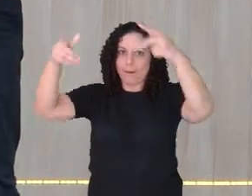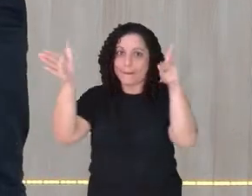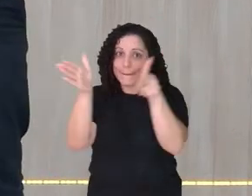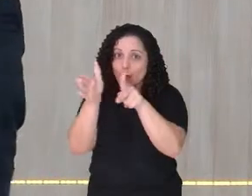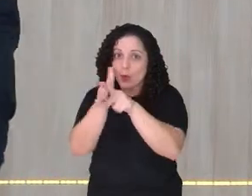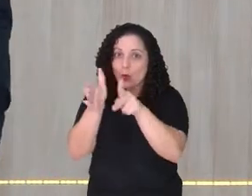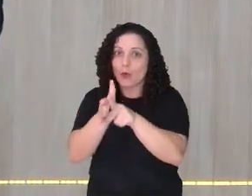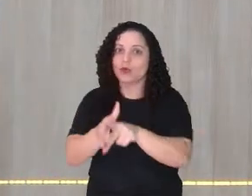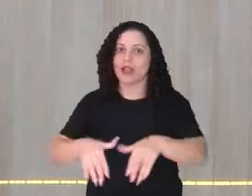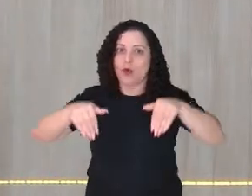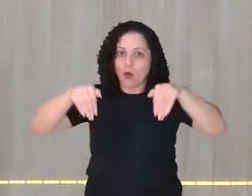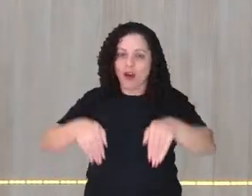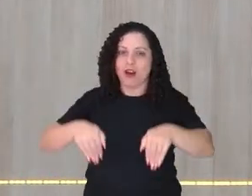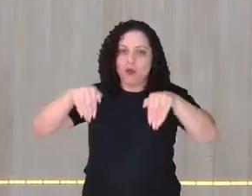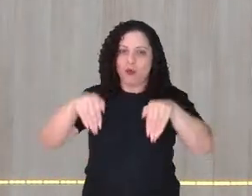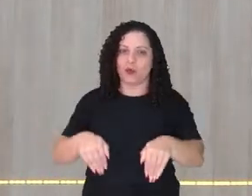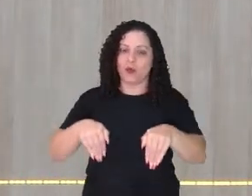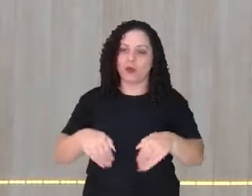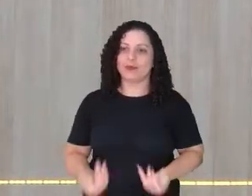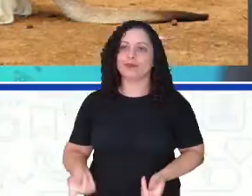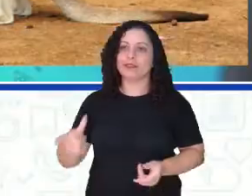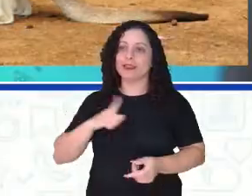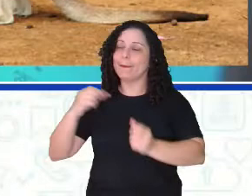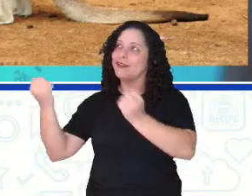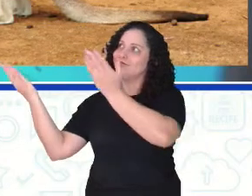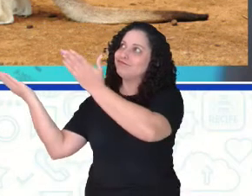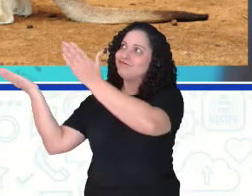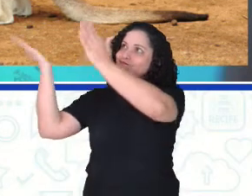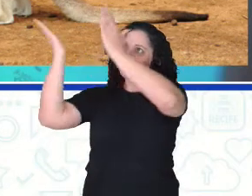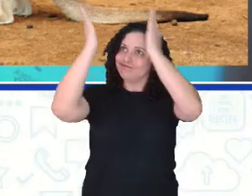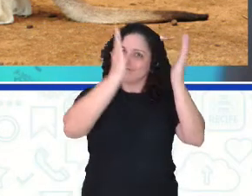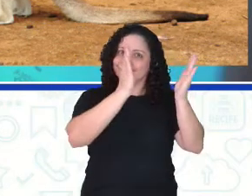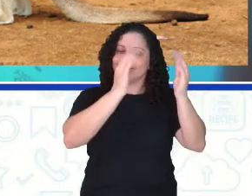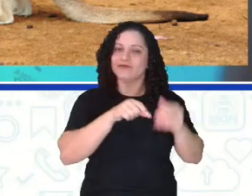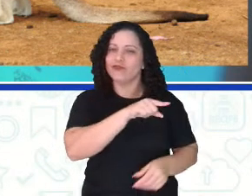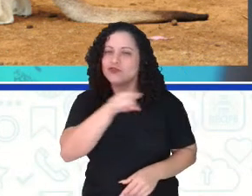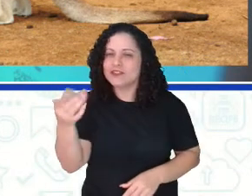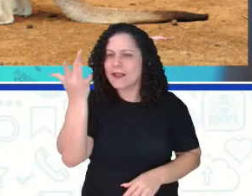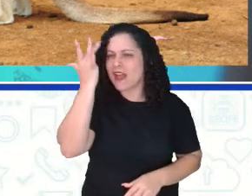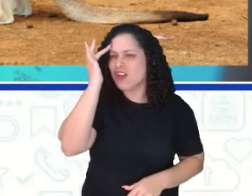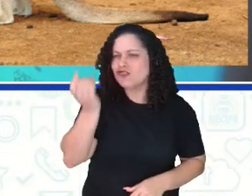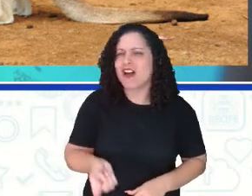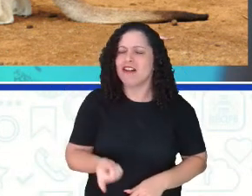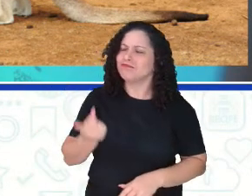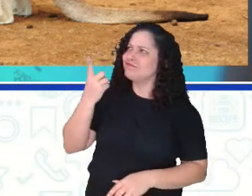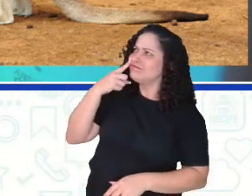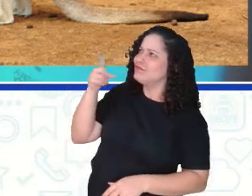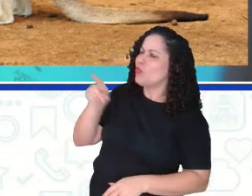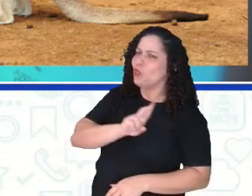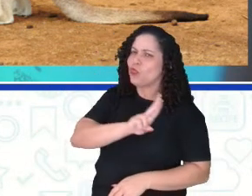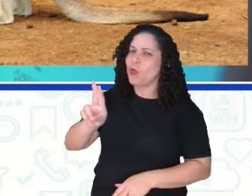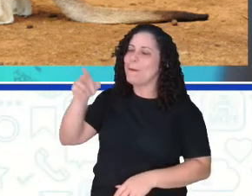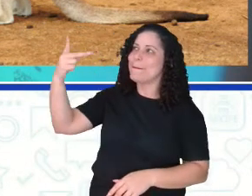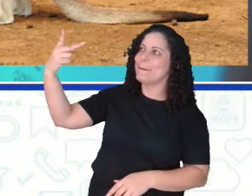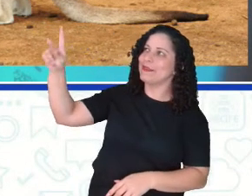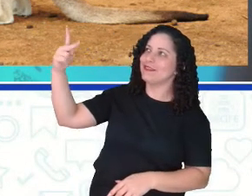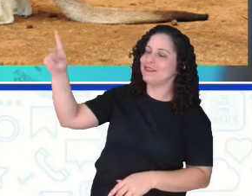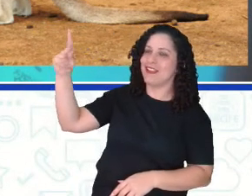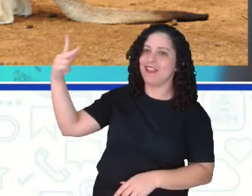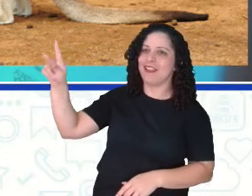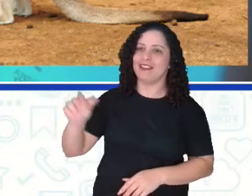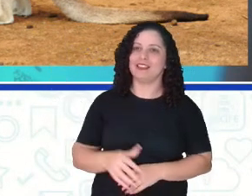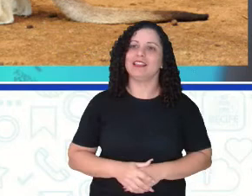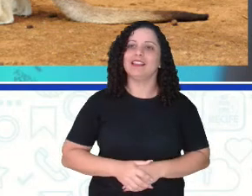canguru. Aqui ao lado, ó, você pode achar que sabe o nome deste animal, né? Desta ave